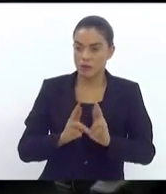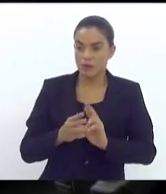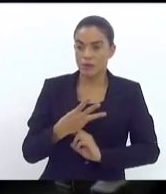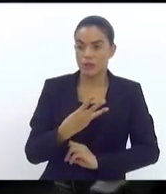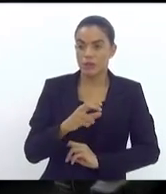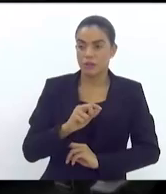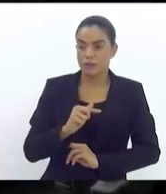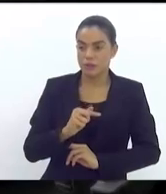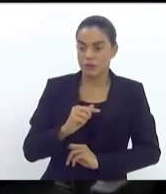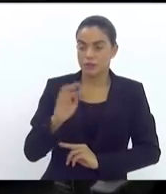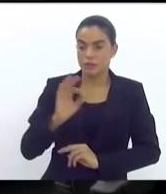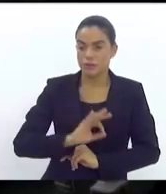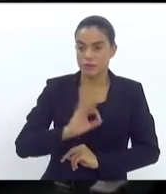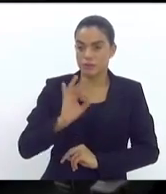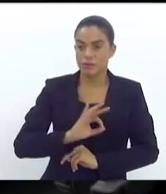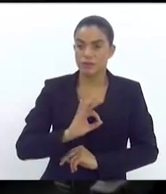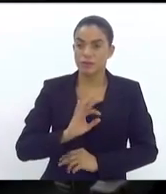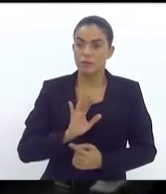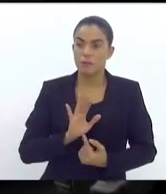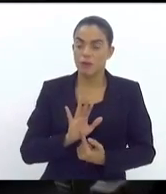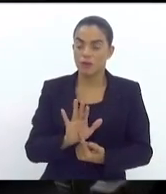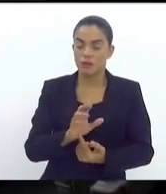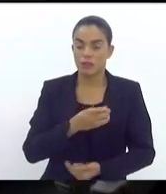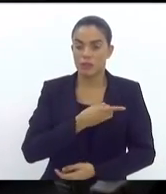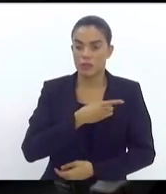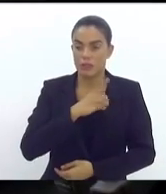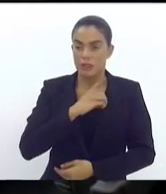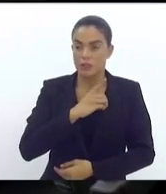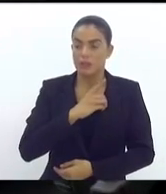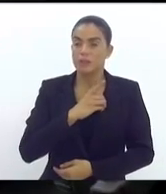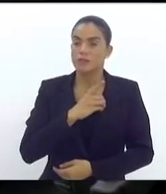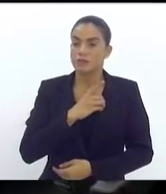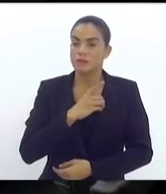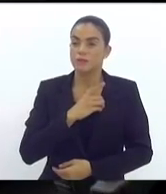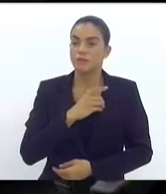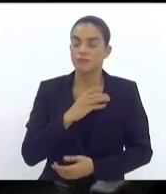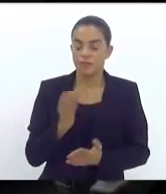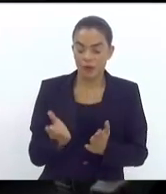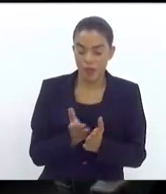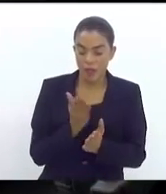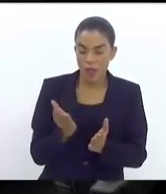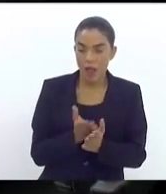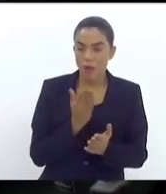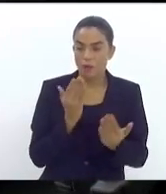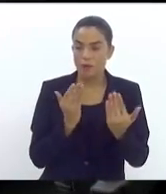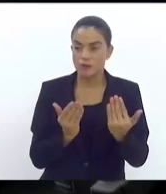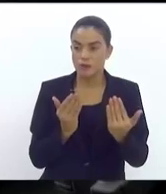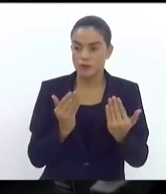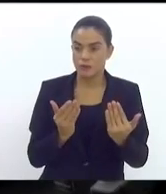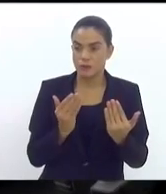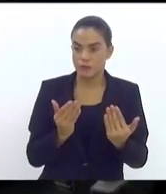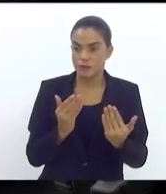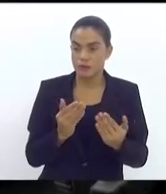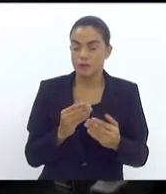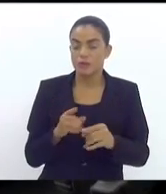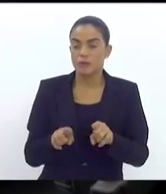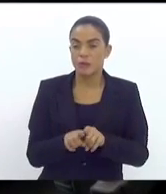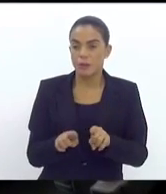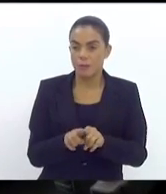37%, indicaram que a delegacia possui o chamado e odioso álbum de suspeitos. Ademais,